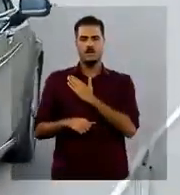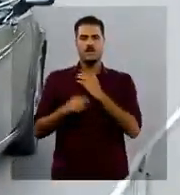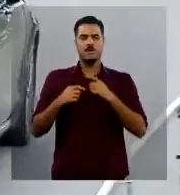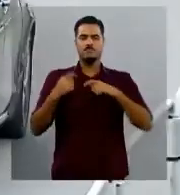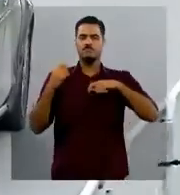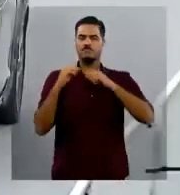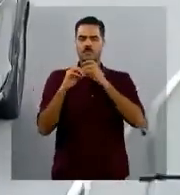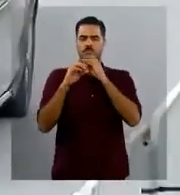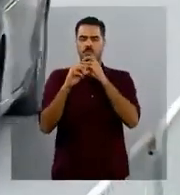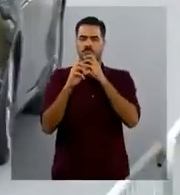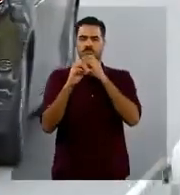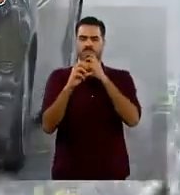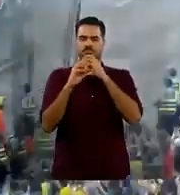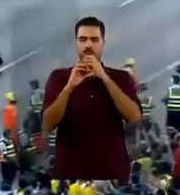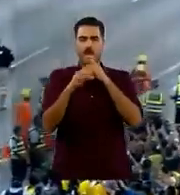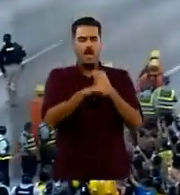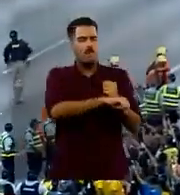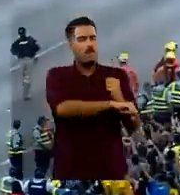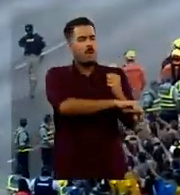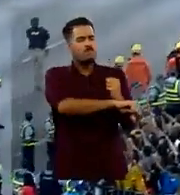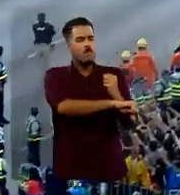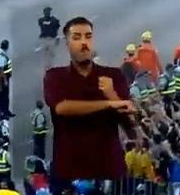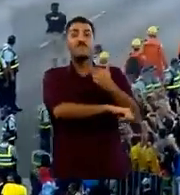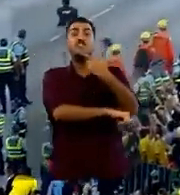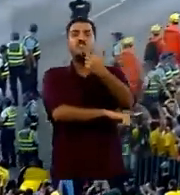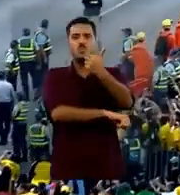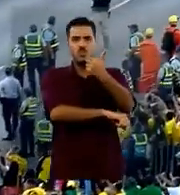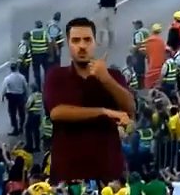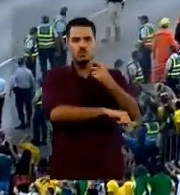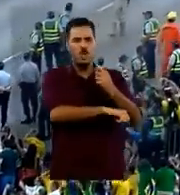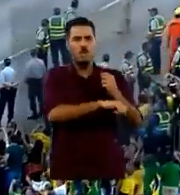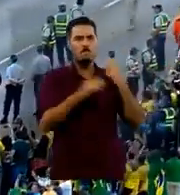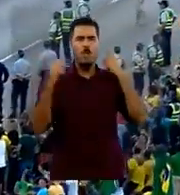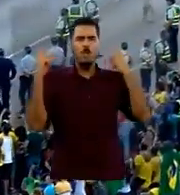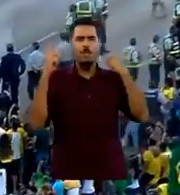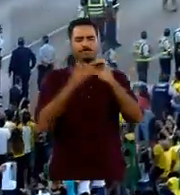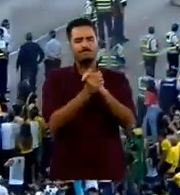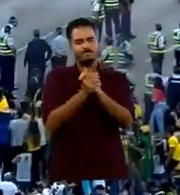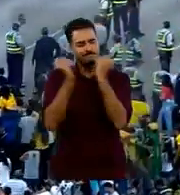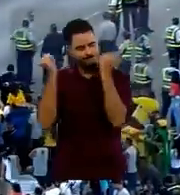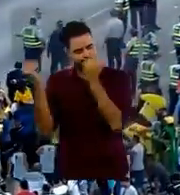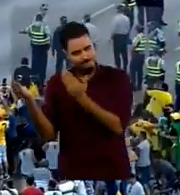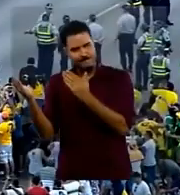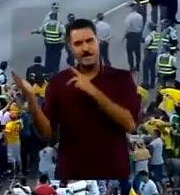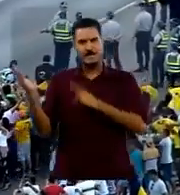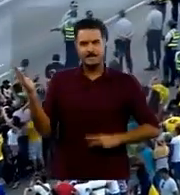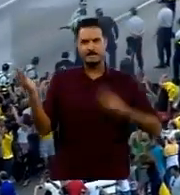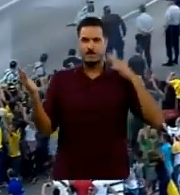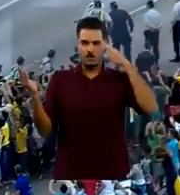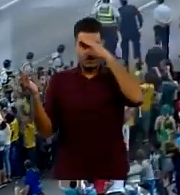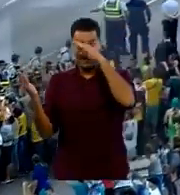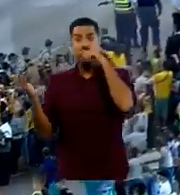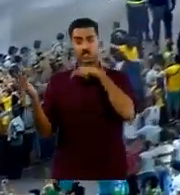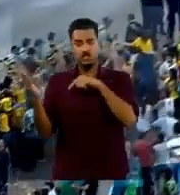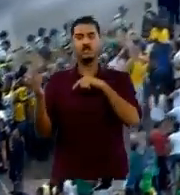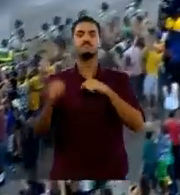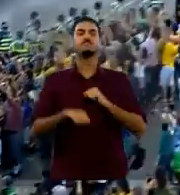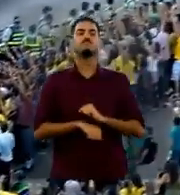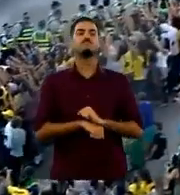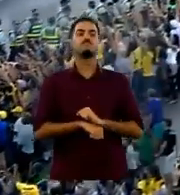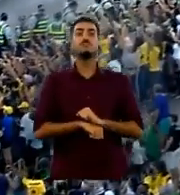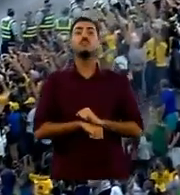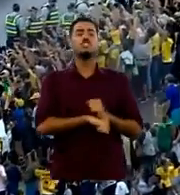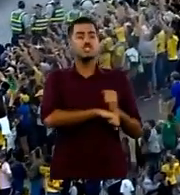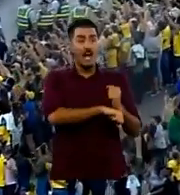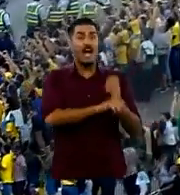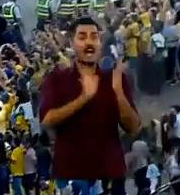canhão. Depois desse momento, de mais essa homenagem, né, ao presidente Jair Bolsonaro, ele desceu a rampa do Congresso Nacional,